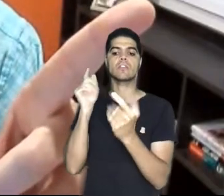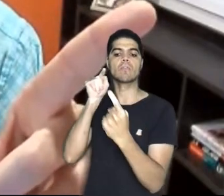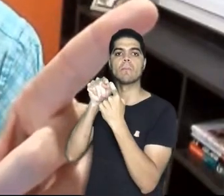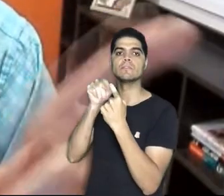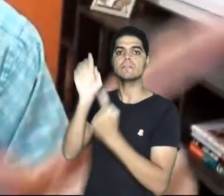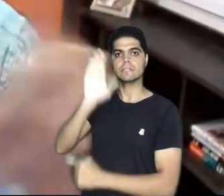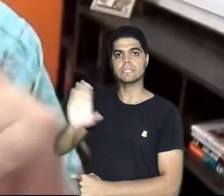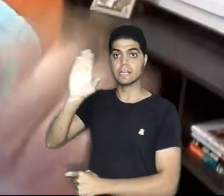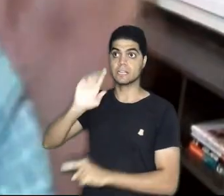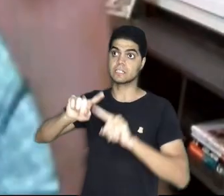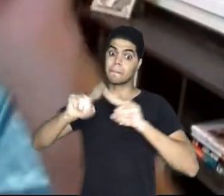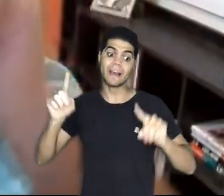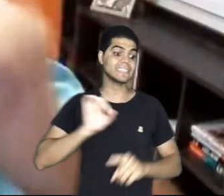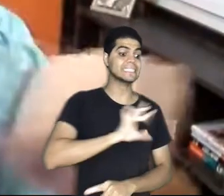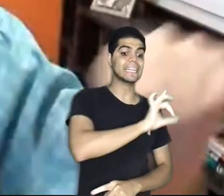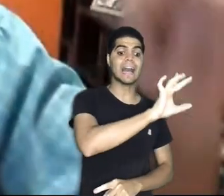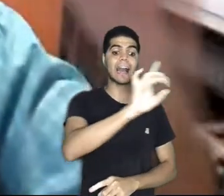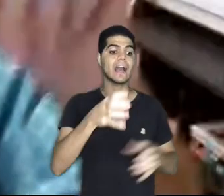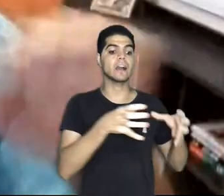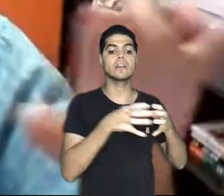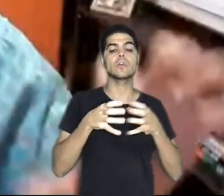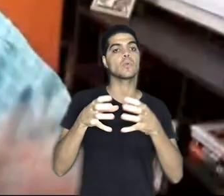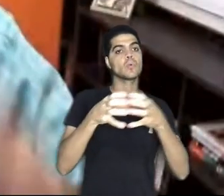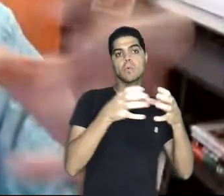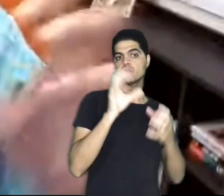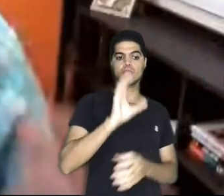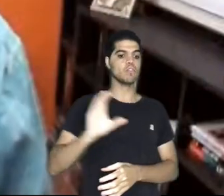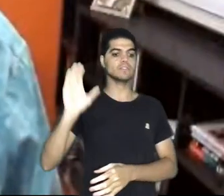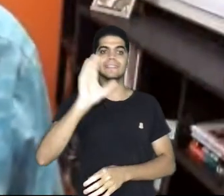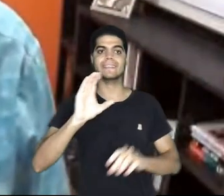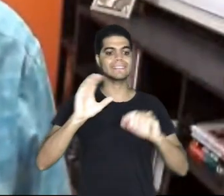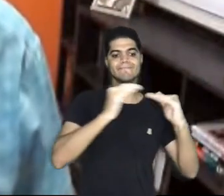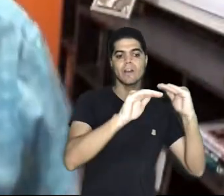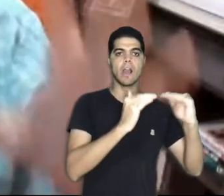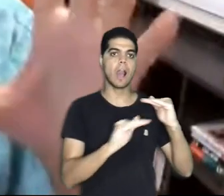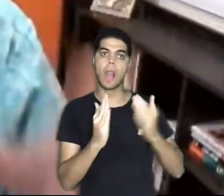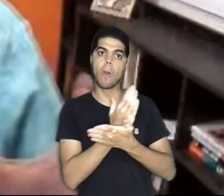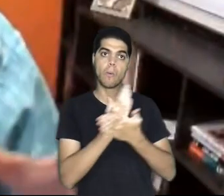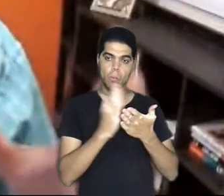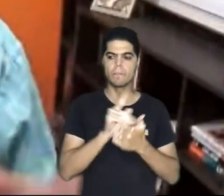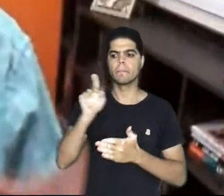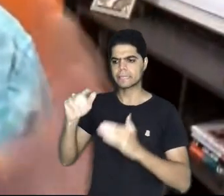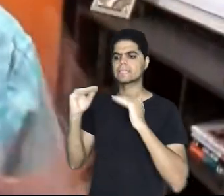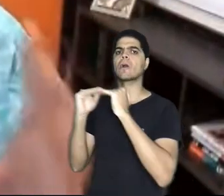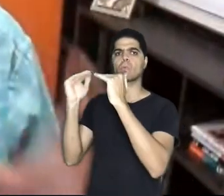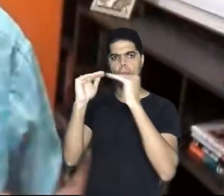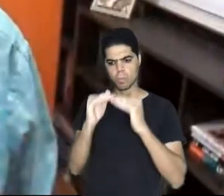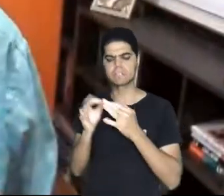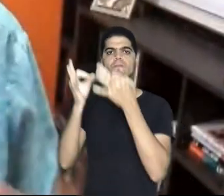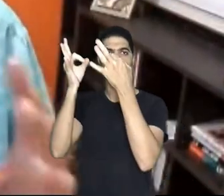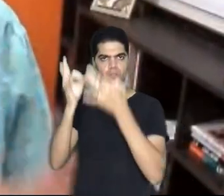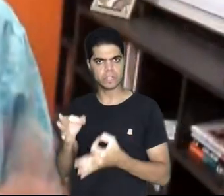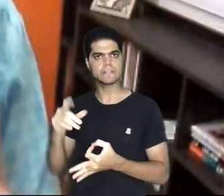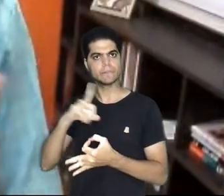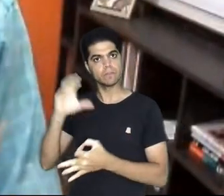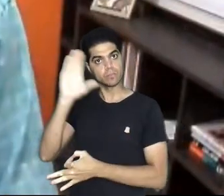não seja ciência em todos os seus quesitos, em todas as suas feições. Mas em algumas ela é